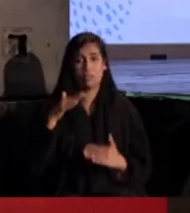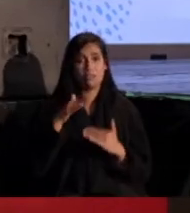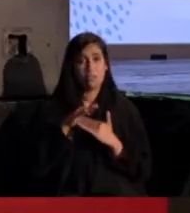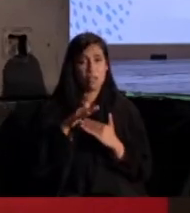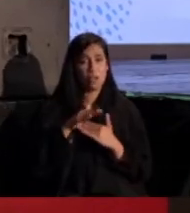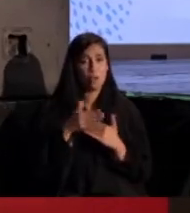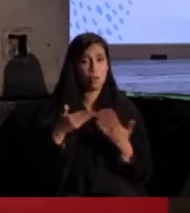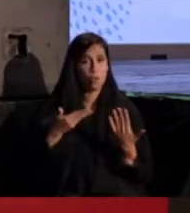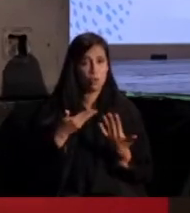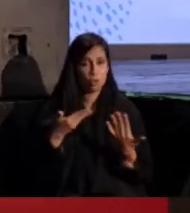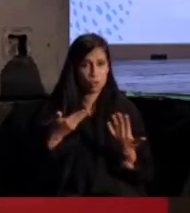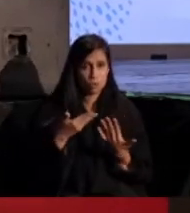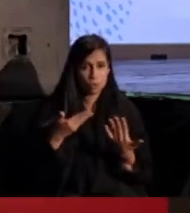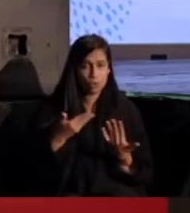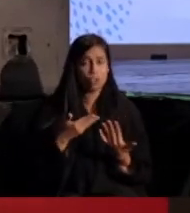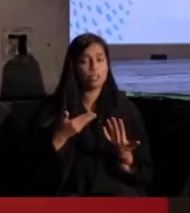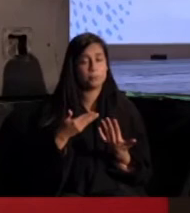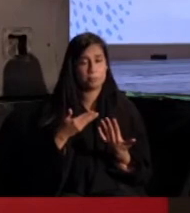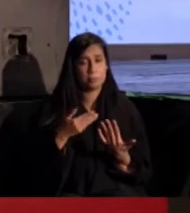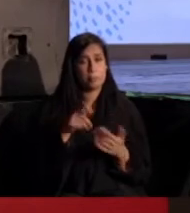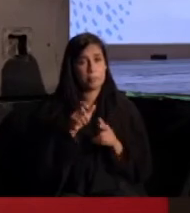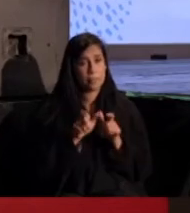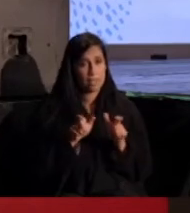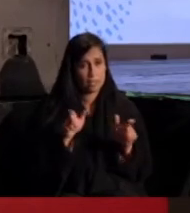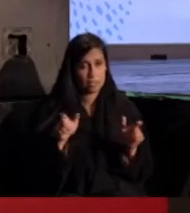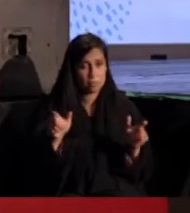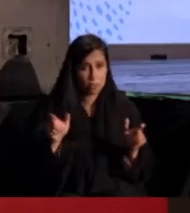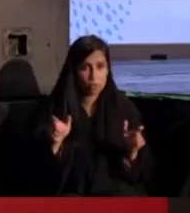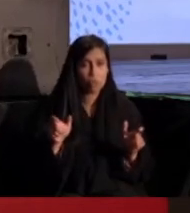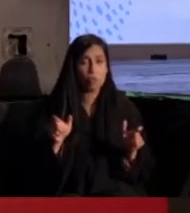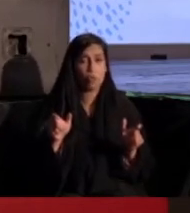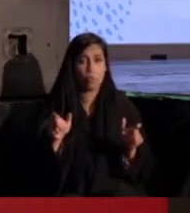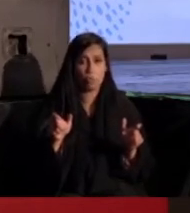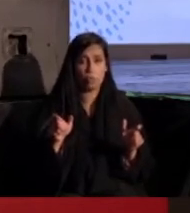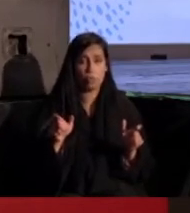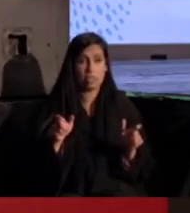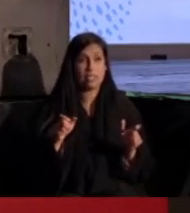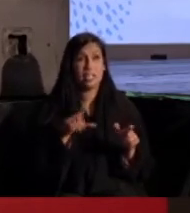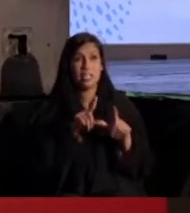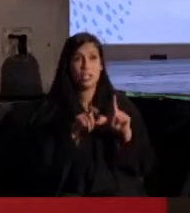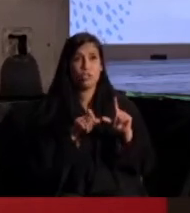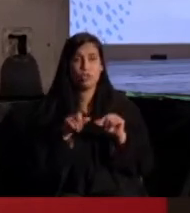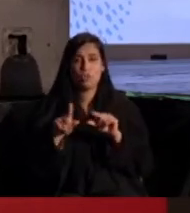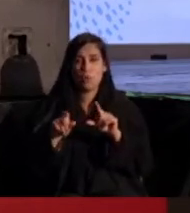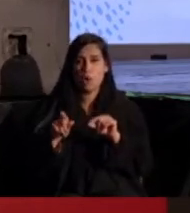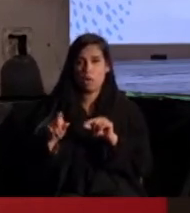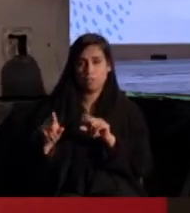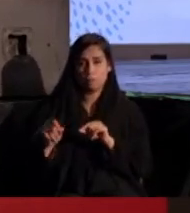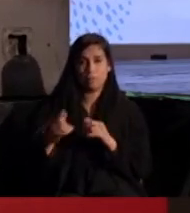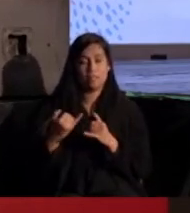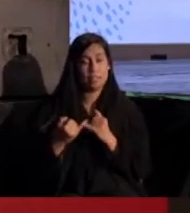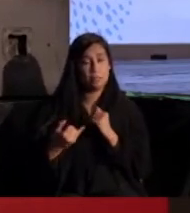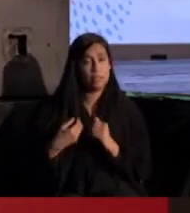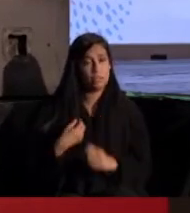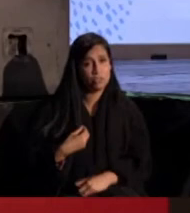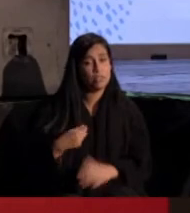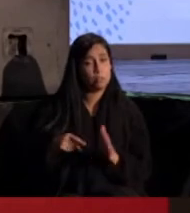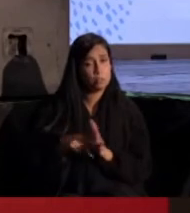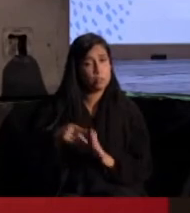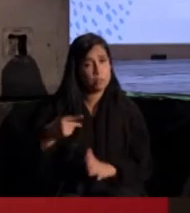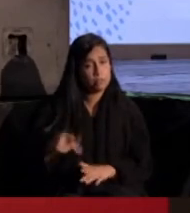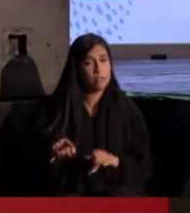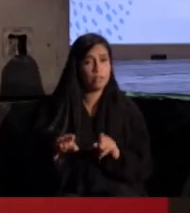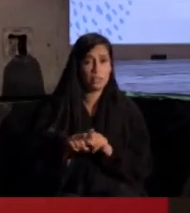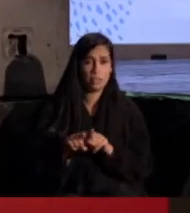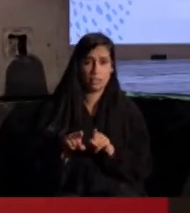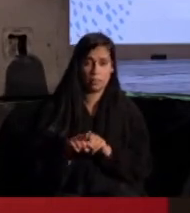formado, ele determina o que as pessoas vão colocar no prato. Sabe? Quer dizer, então, essa é uma discussão que ela tem que